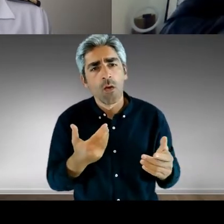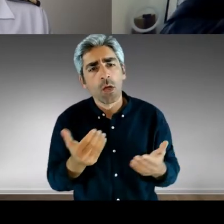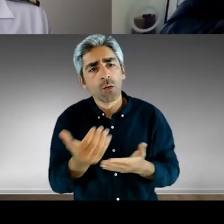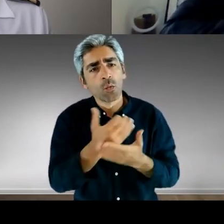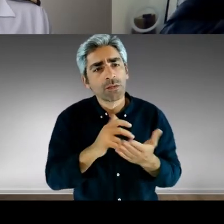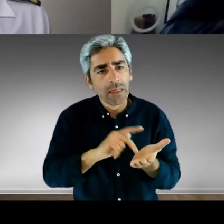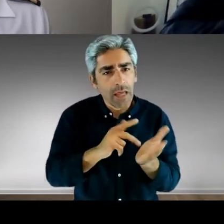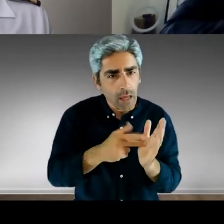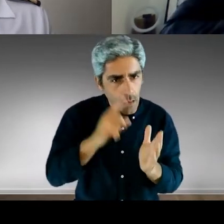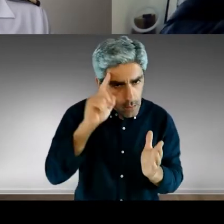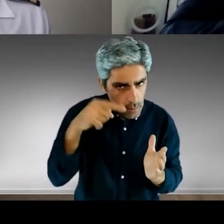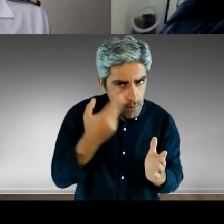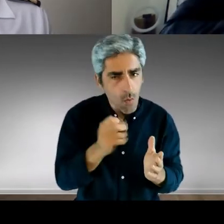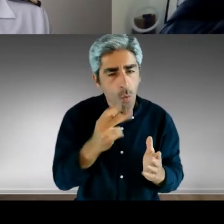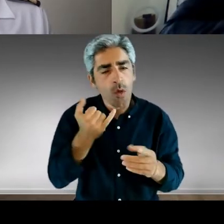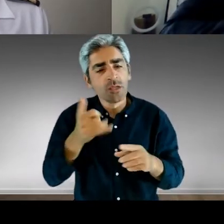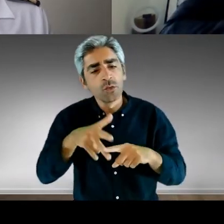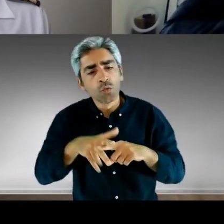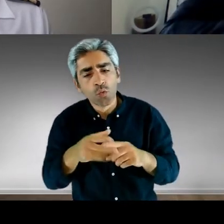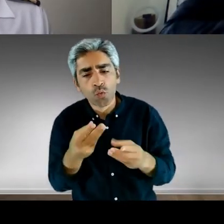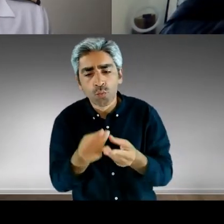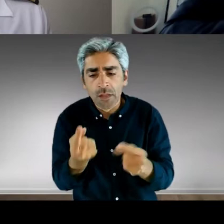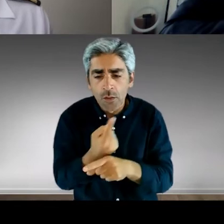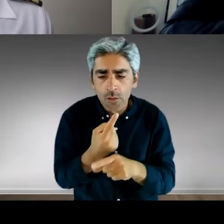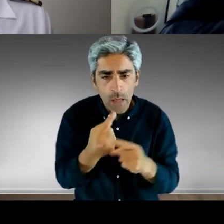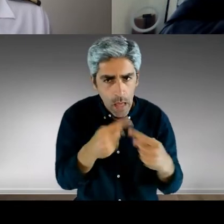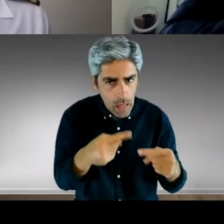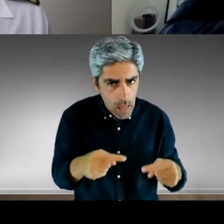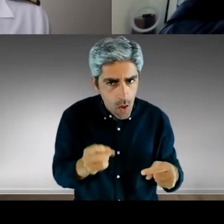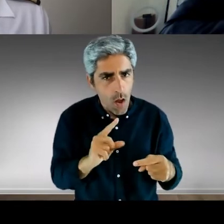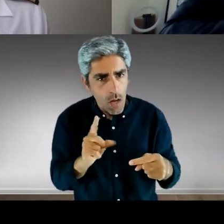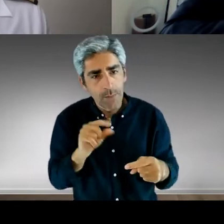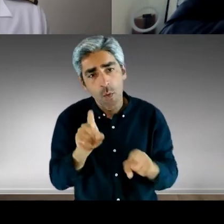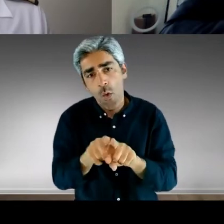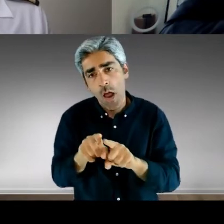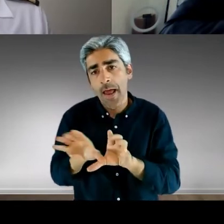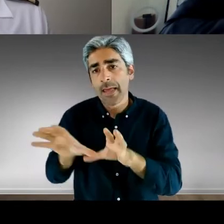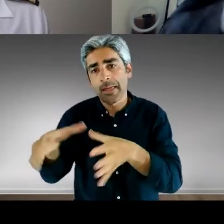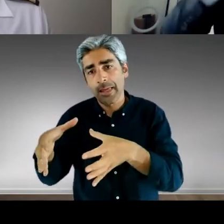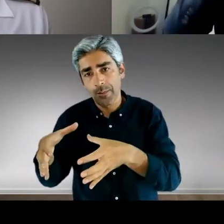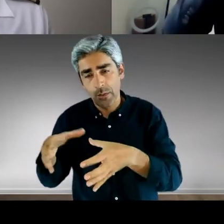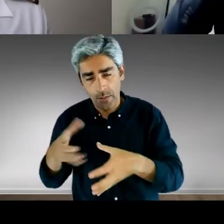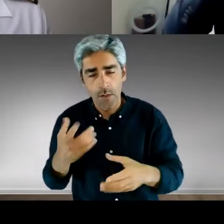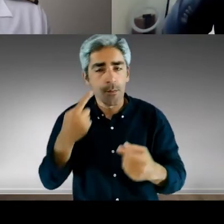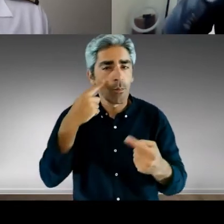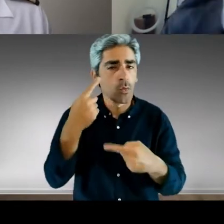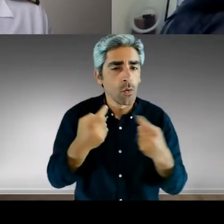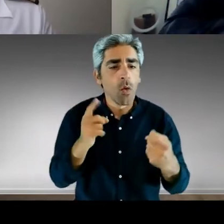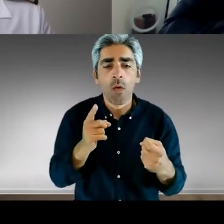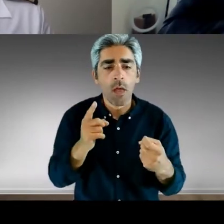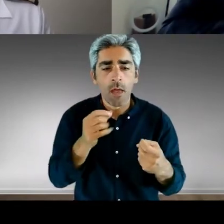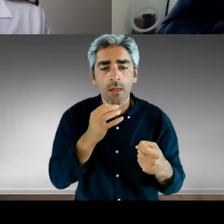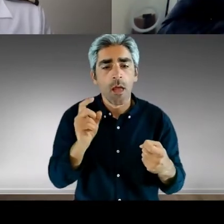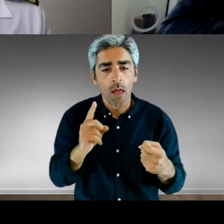recursos técnicos, ou os instrumentos, ou o equipamento? E o mesmo para a equipa. E procurar, o ideal é ter uma equipa